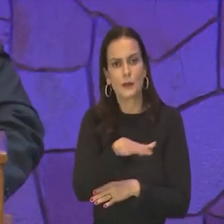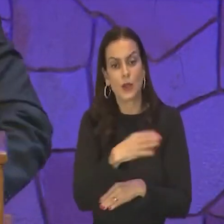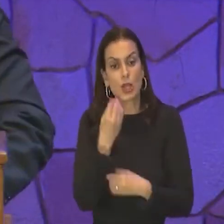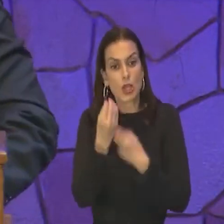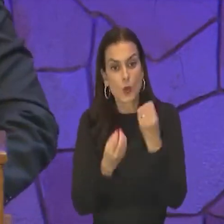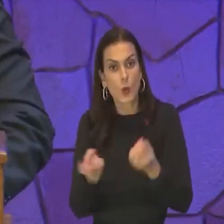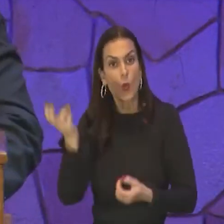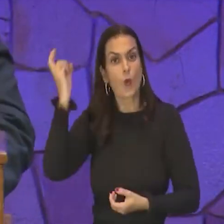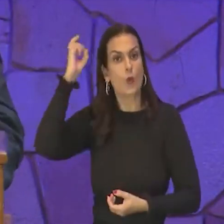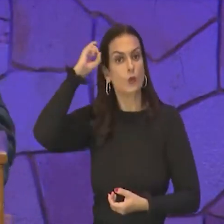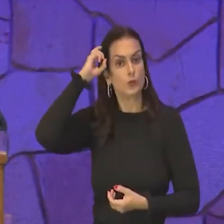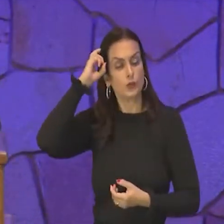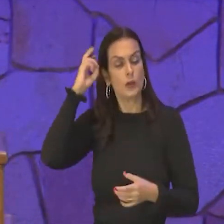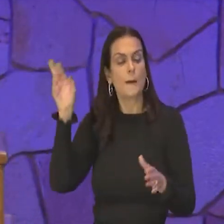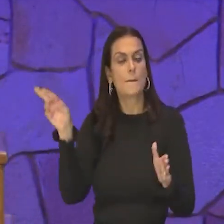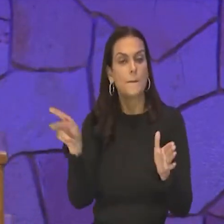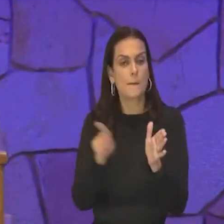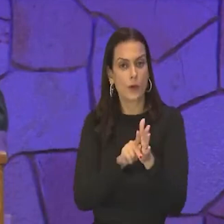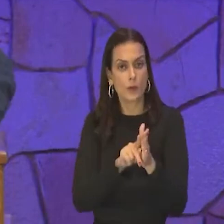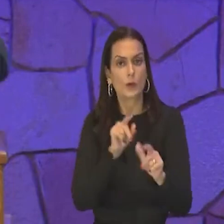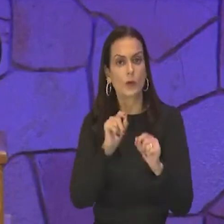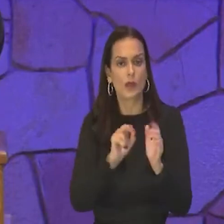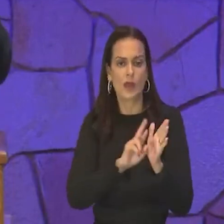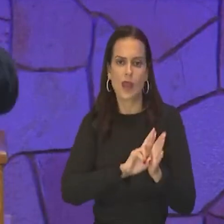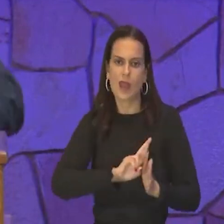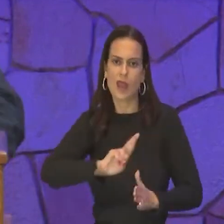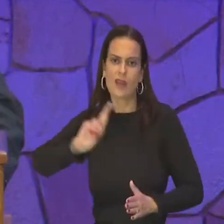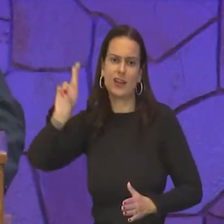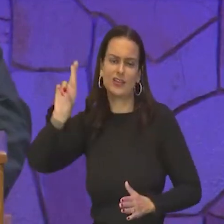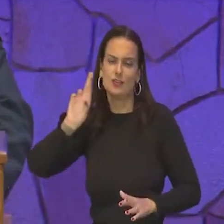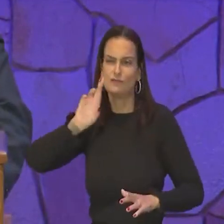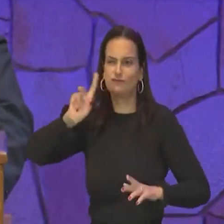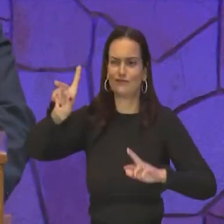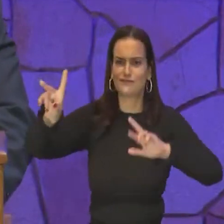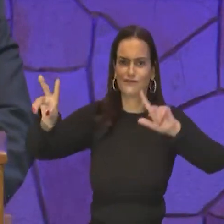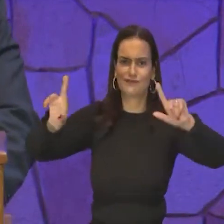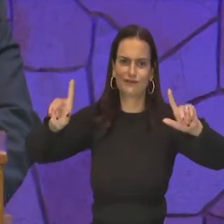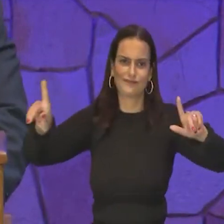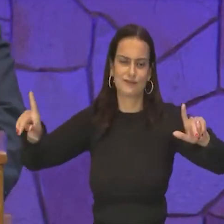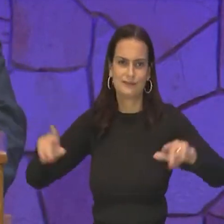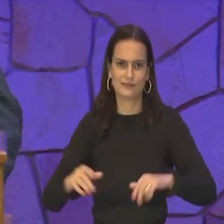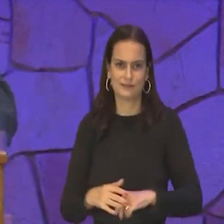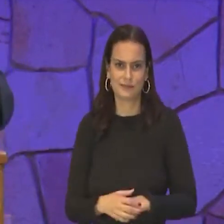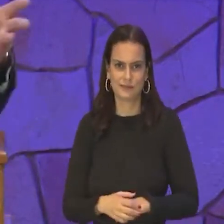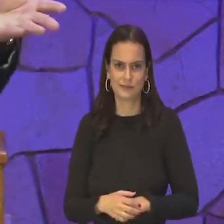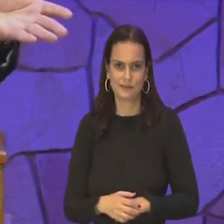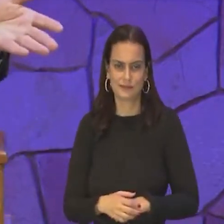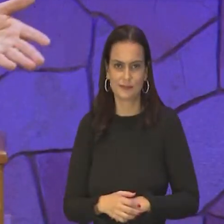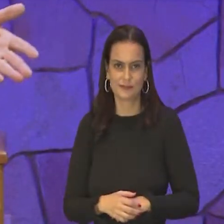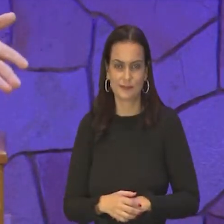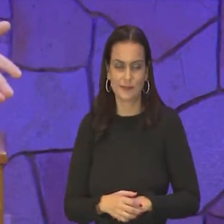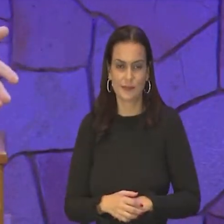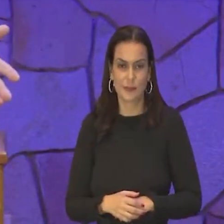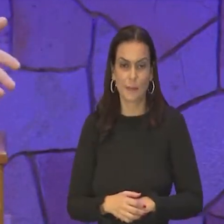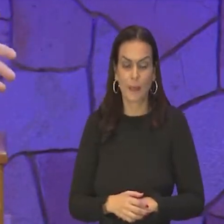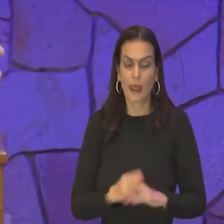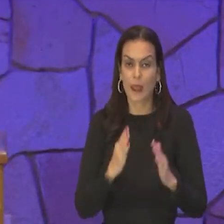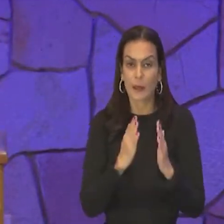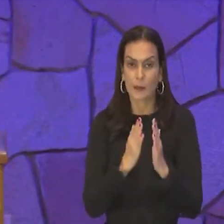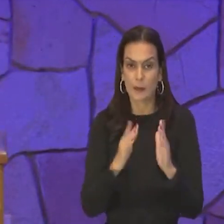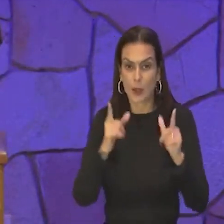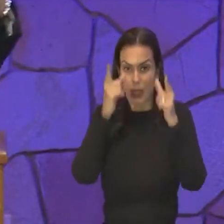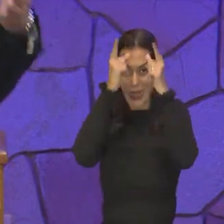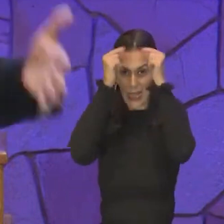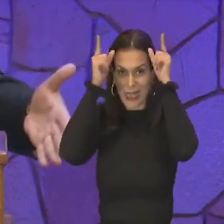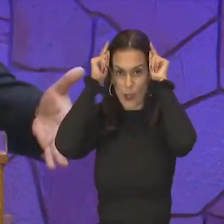manifestações religiosas, e as mais diversas. Chegando no período grego, o